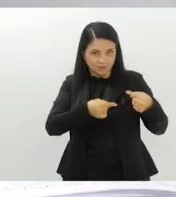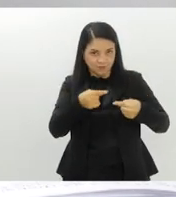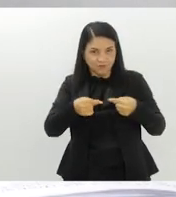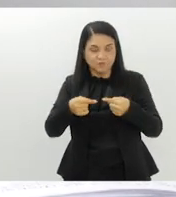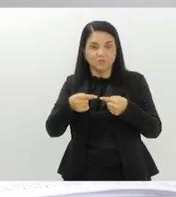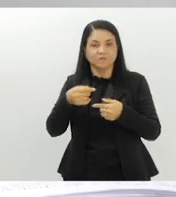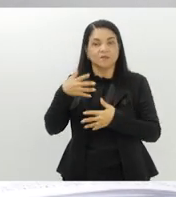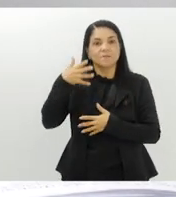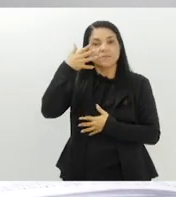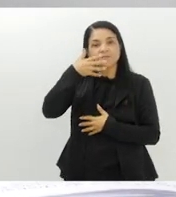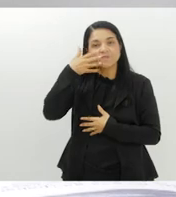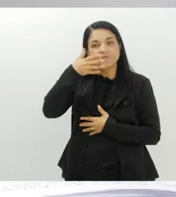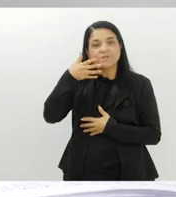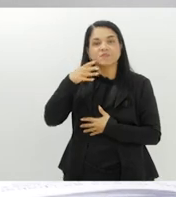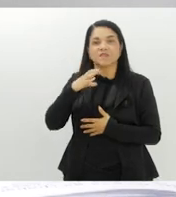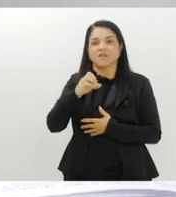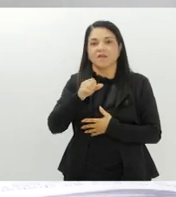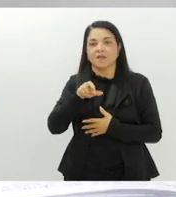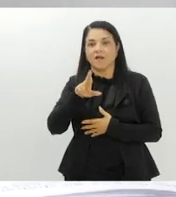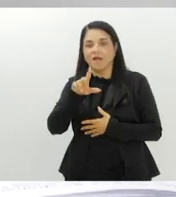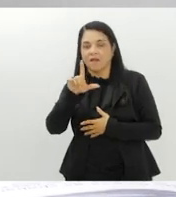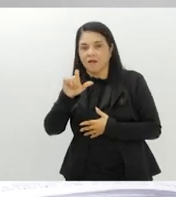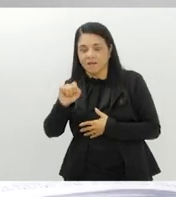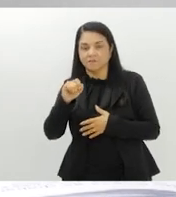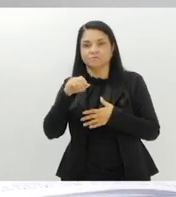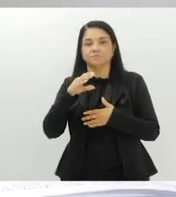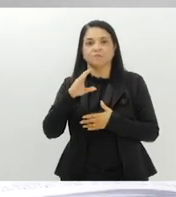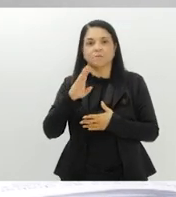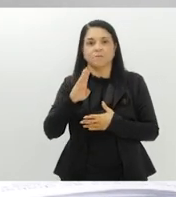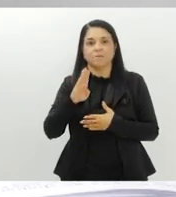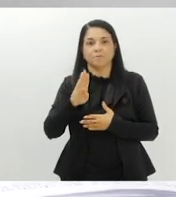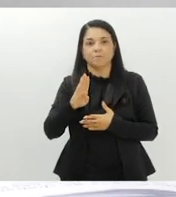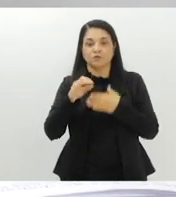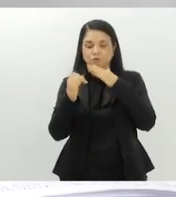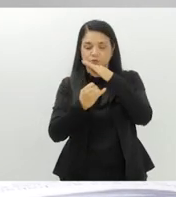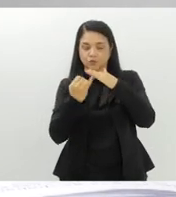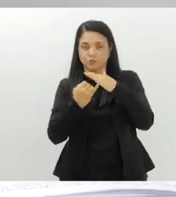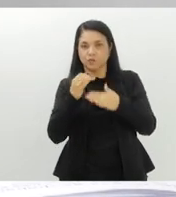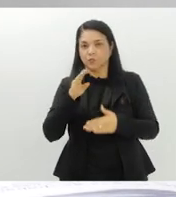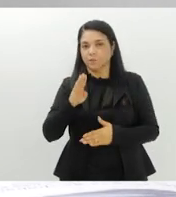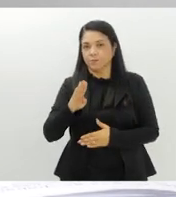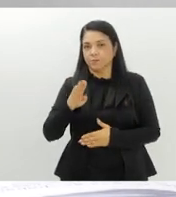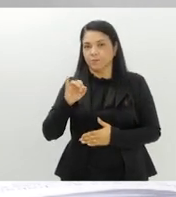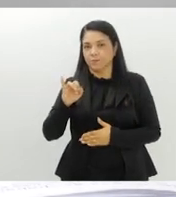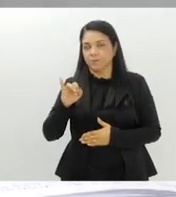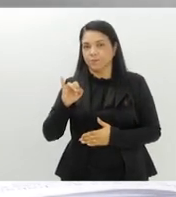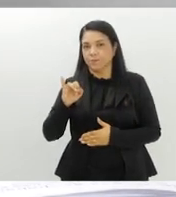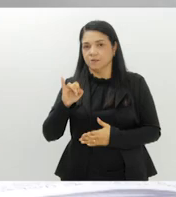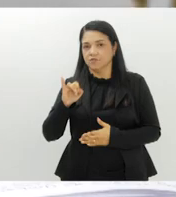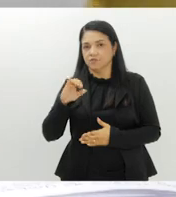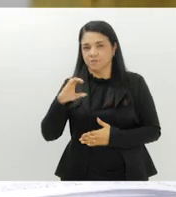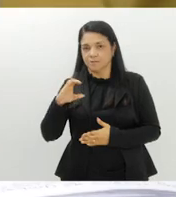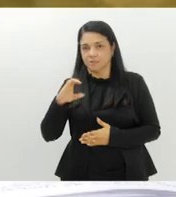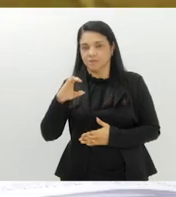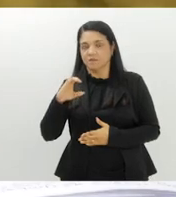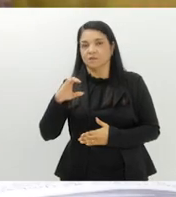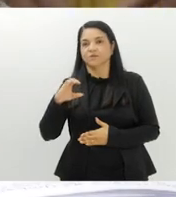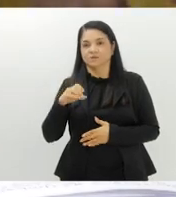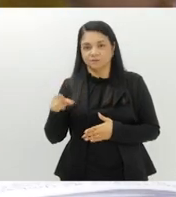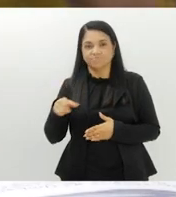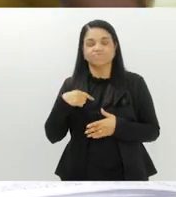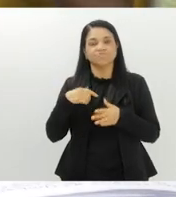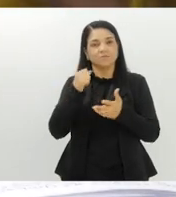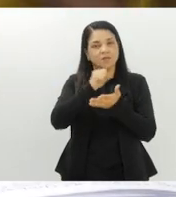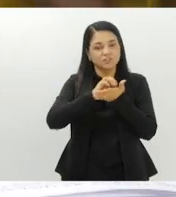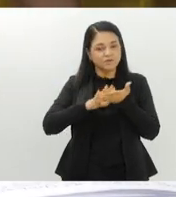a Carla, do Instituto Benjamin Constant, que está conosco aqui e, claro, tem uma atividade dedicada